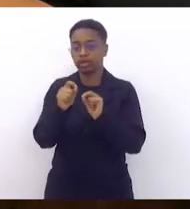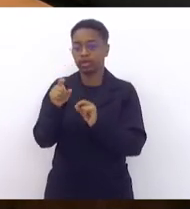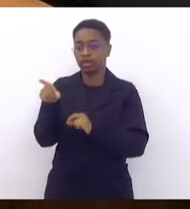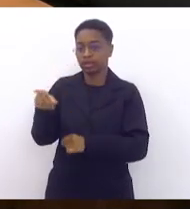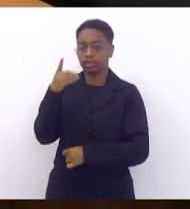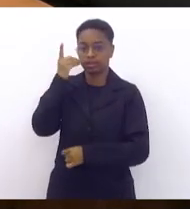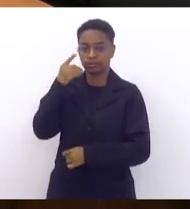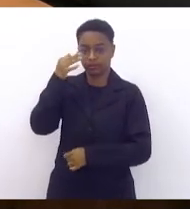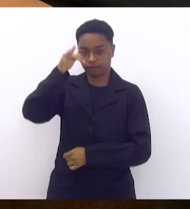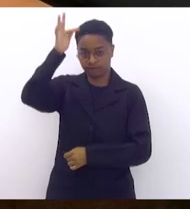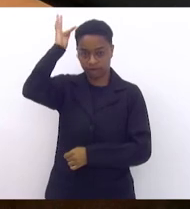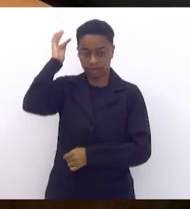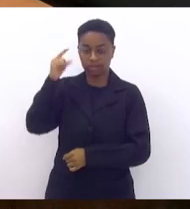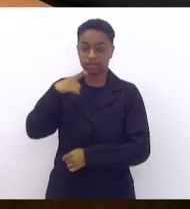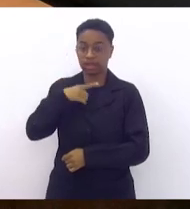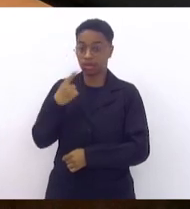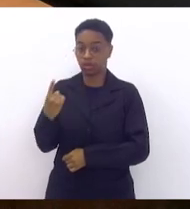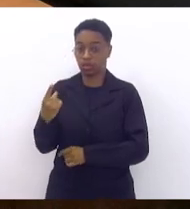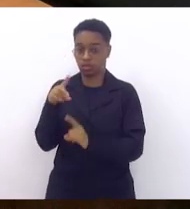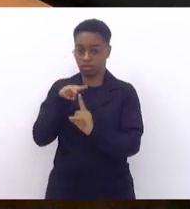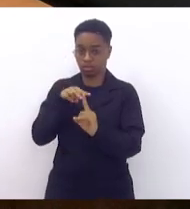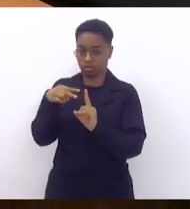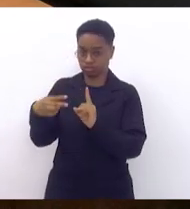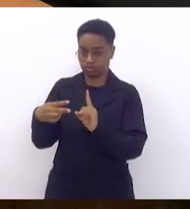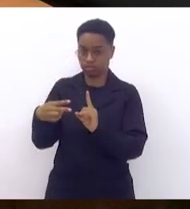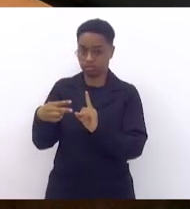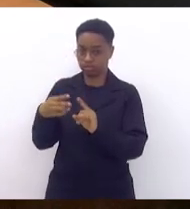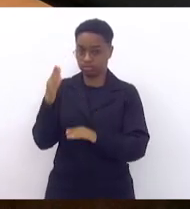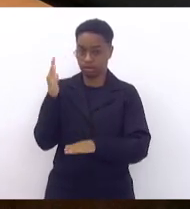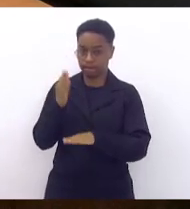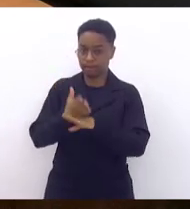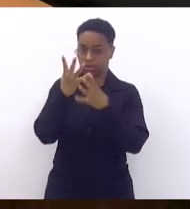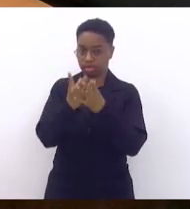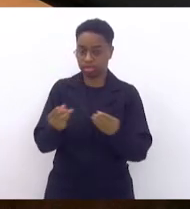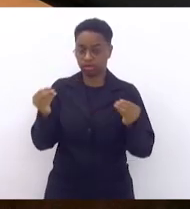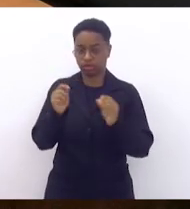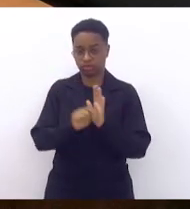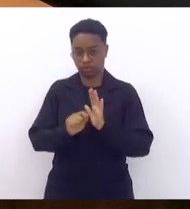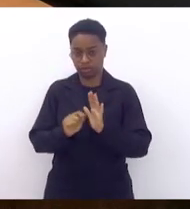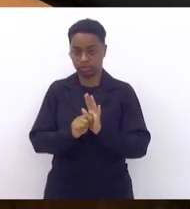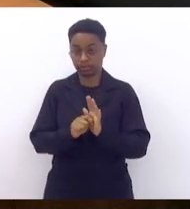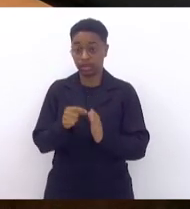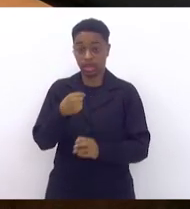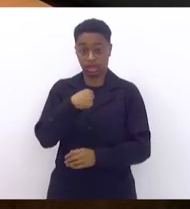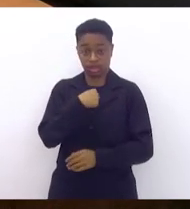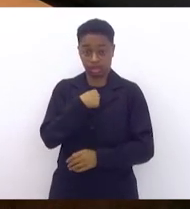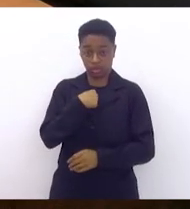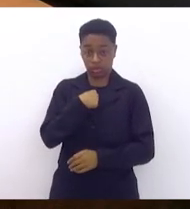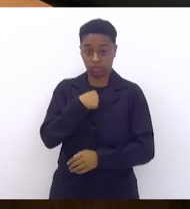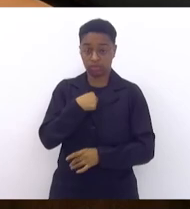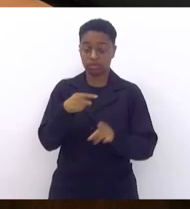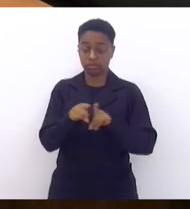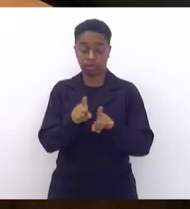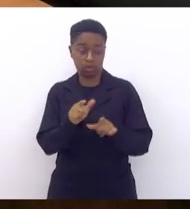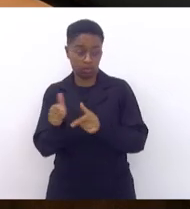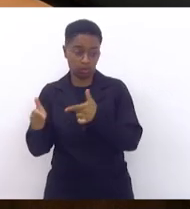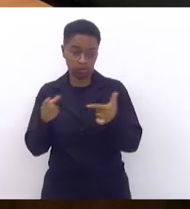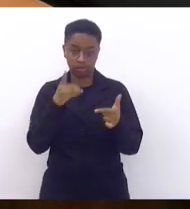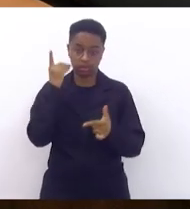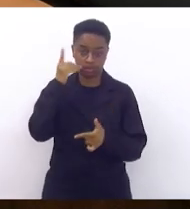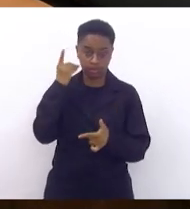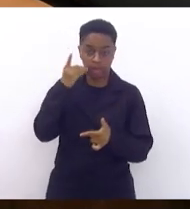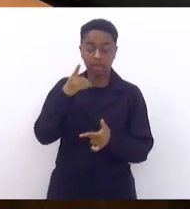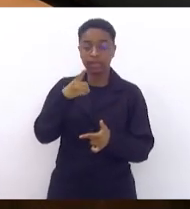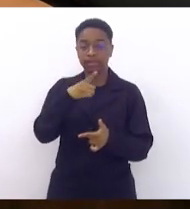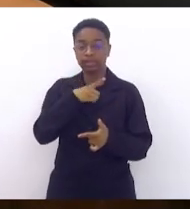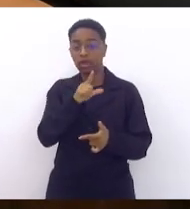Fred tem uma concepção de combate às drogas. Eu e outros deputados temos